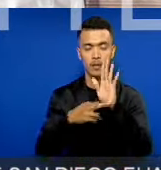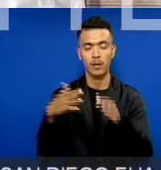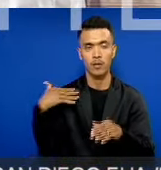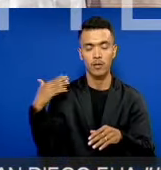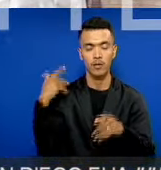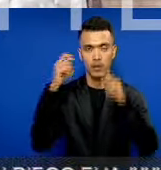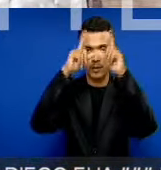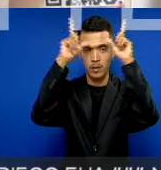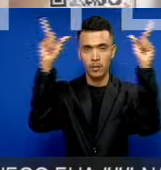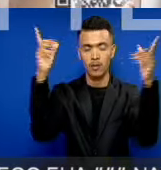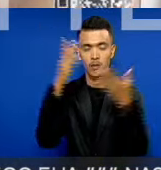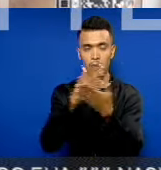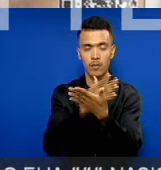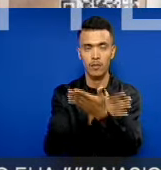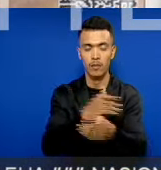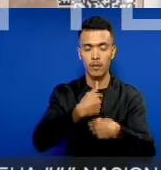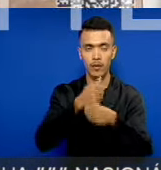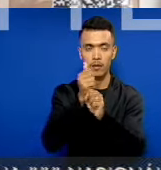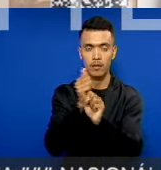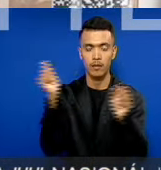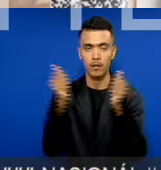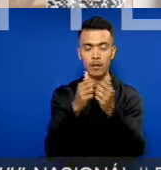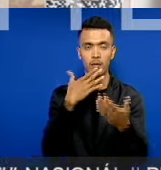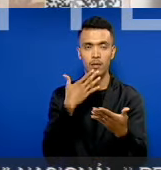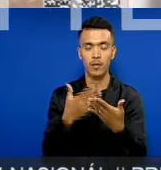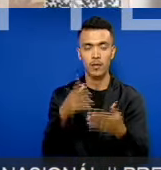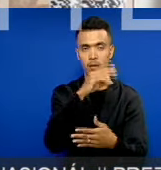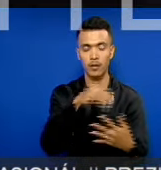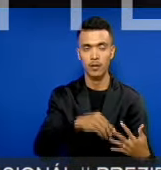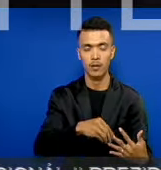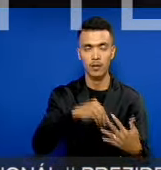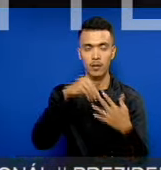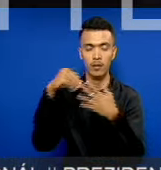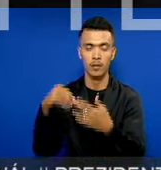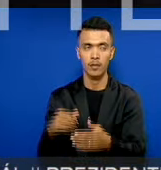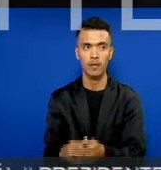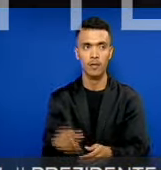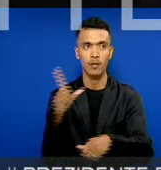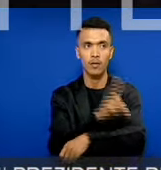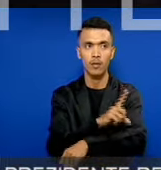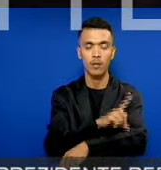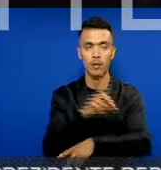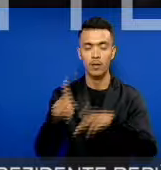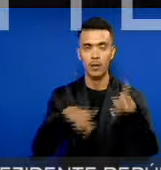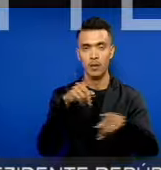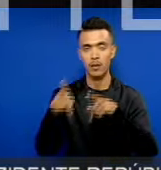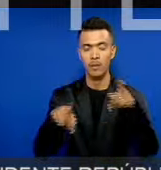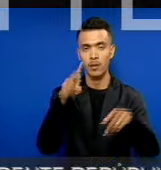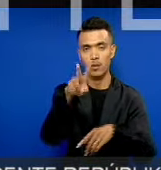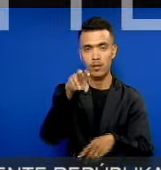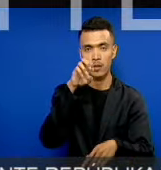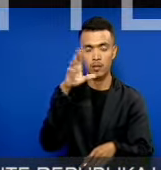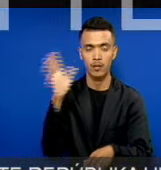Timor, onde promove produto café com qualidade único e exterior. Cara Loren sempre é malio 250.